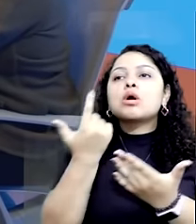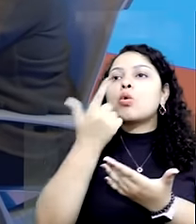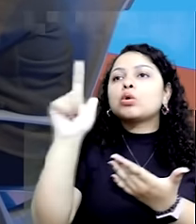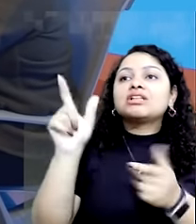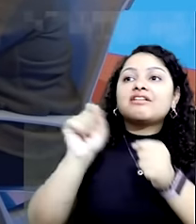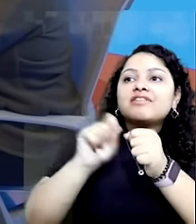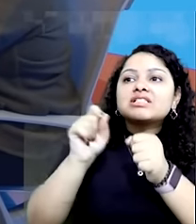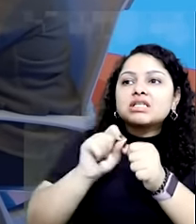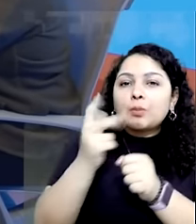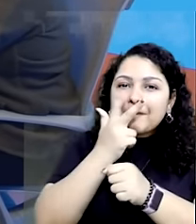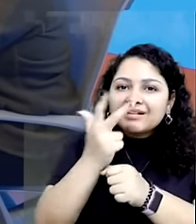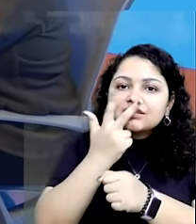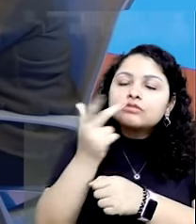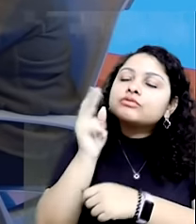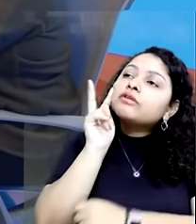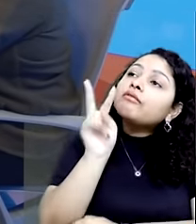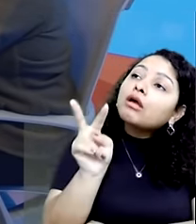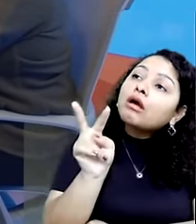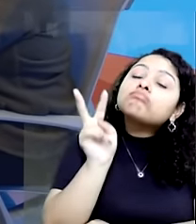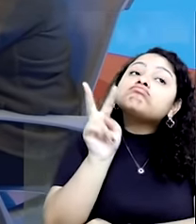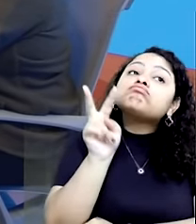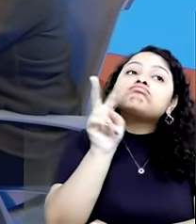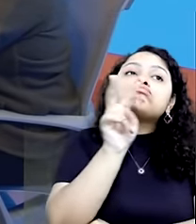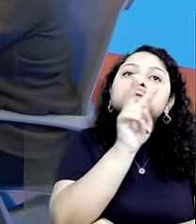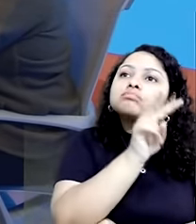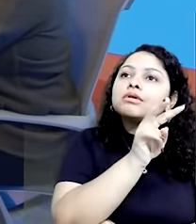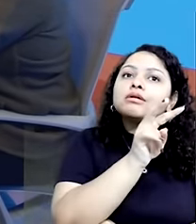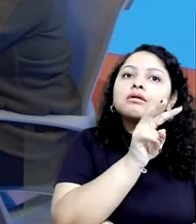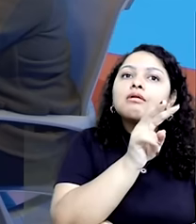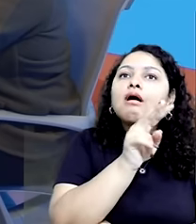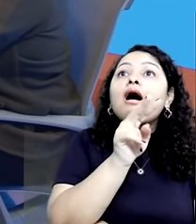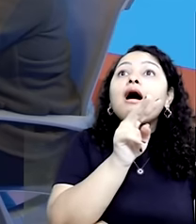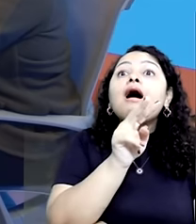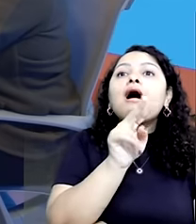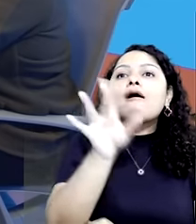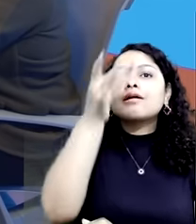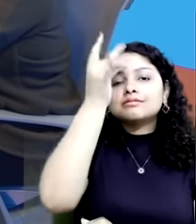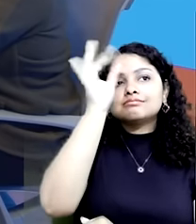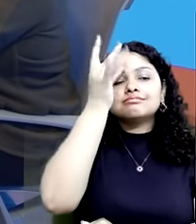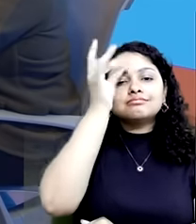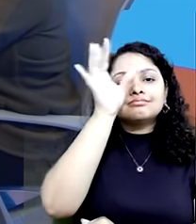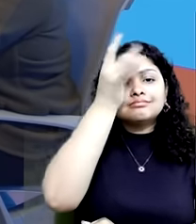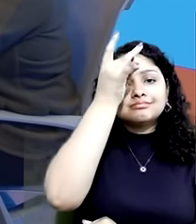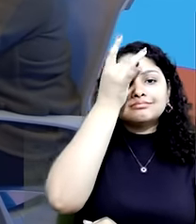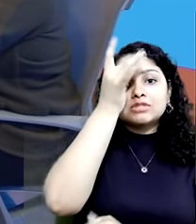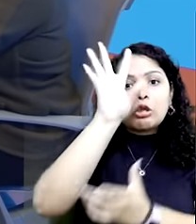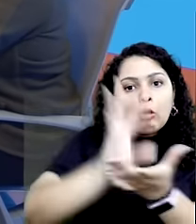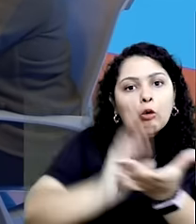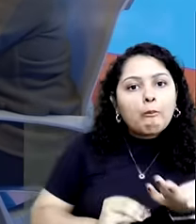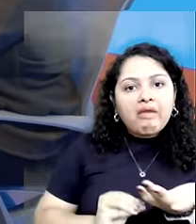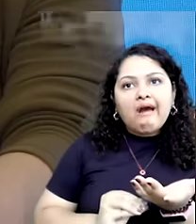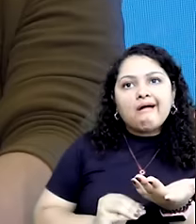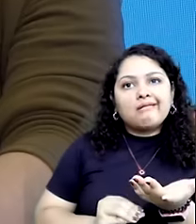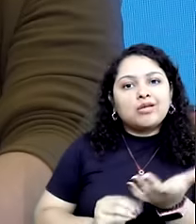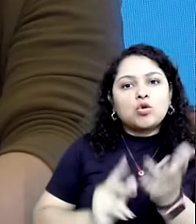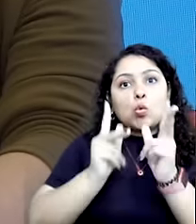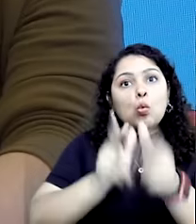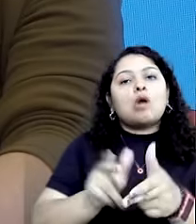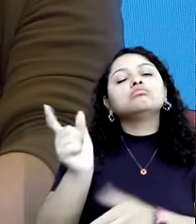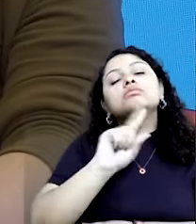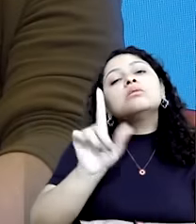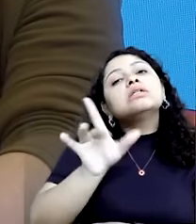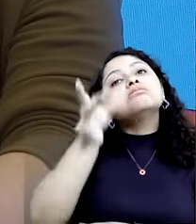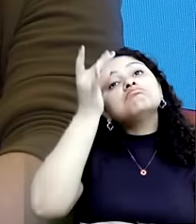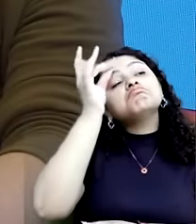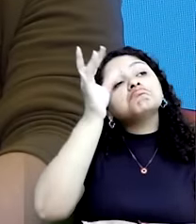zero Então você vai partir para essa parte e mantenha-se sempre aí né atualizado motivado porque é bacana eu achei